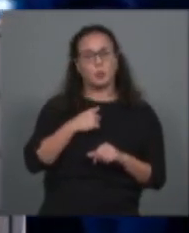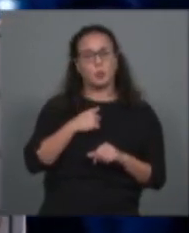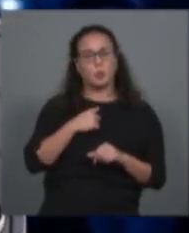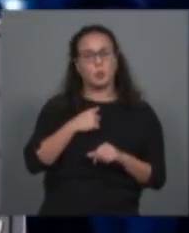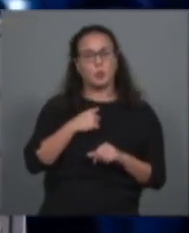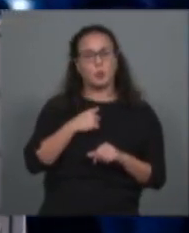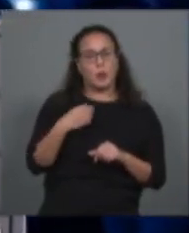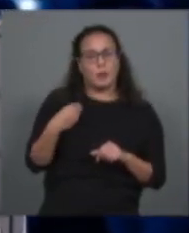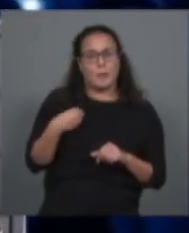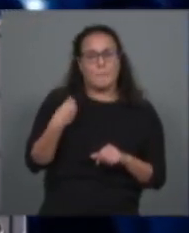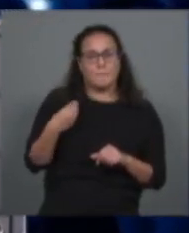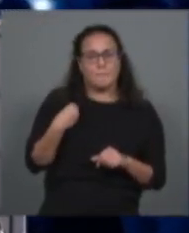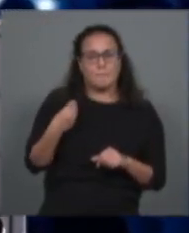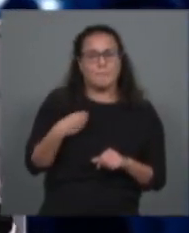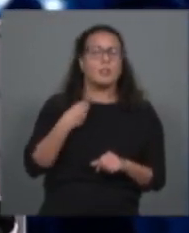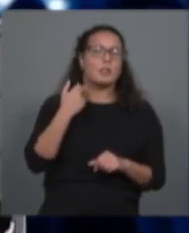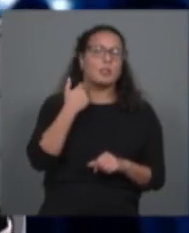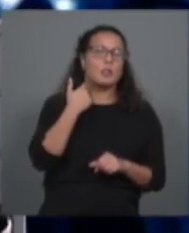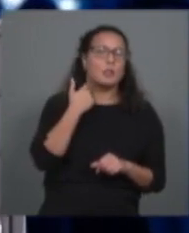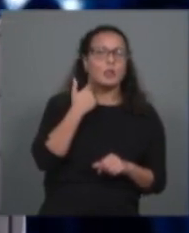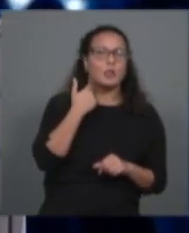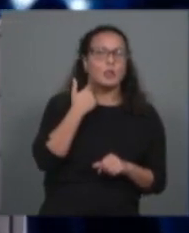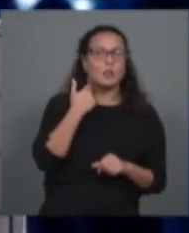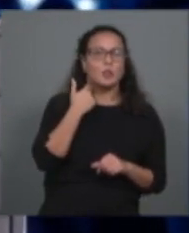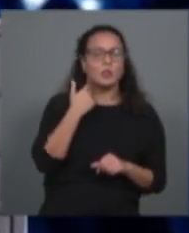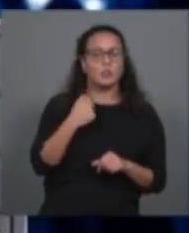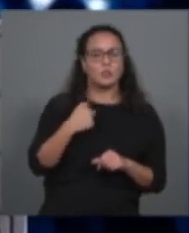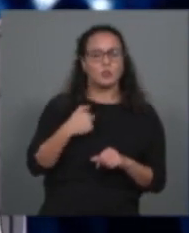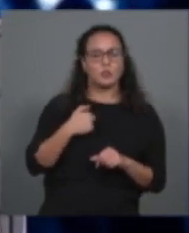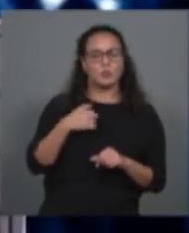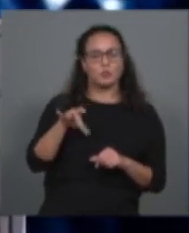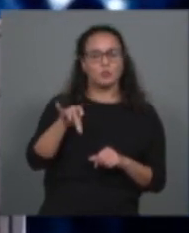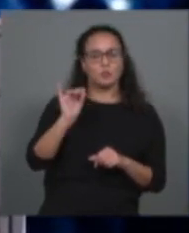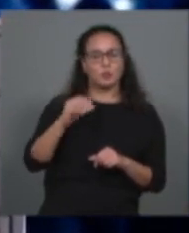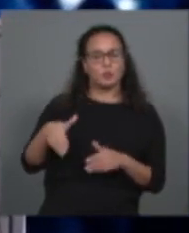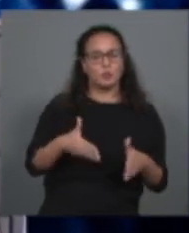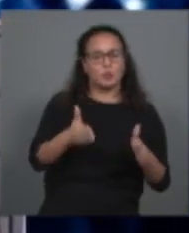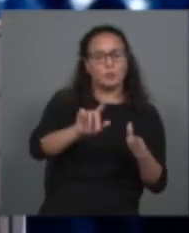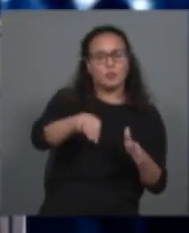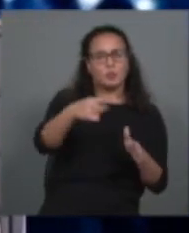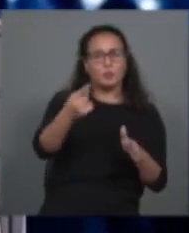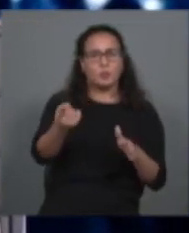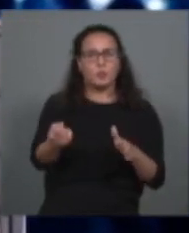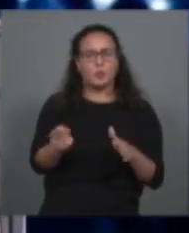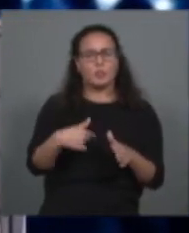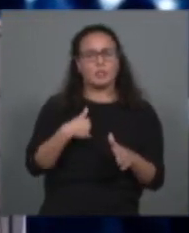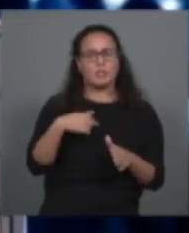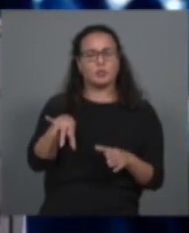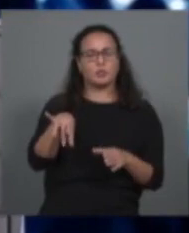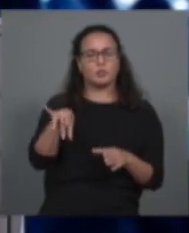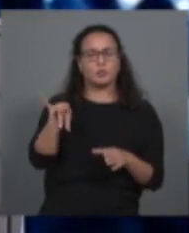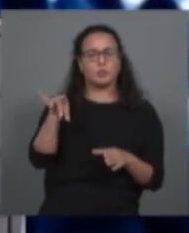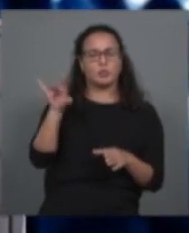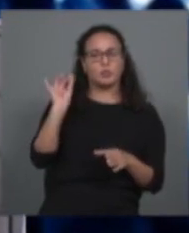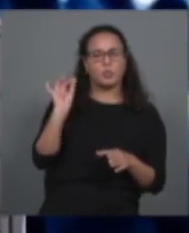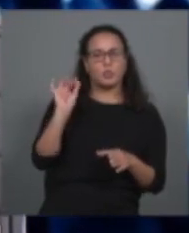que nos tolhe os movimentos no dia-a-dia, do medo que nos faz escolher outro caminho, do medo que nos faz optar por não ir